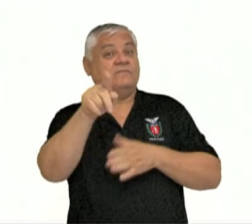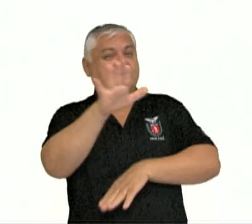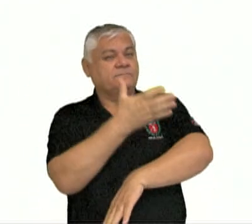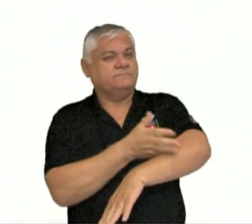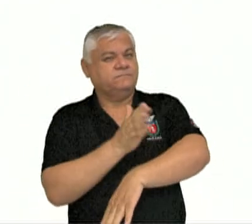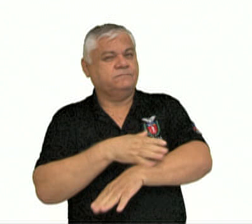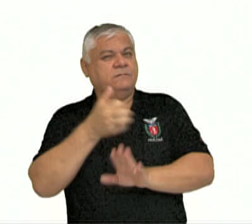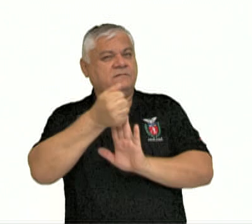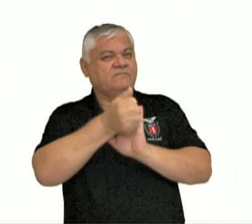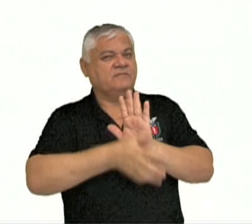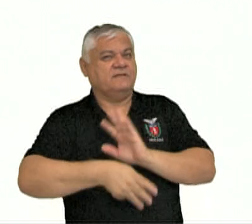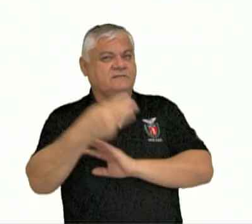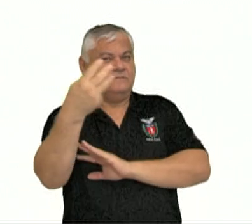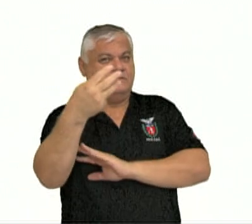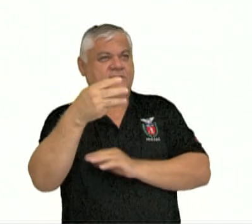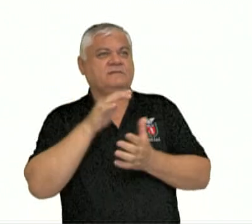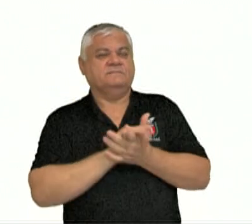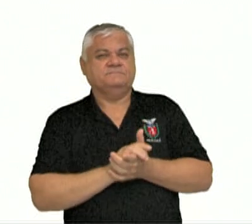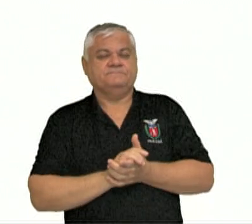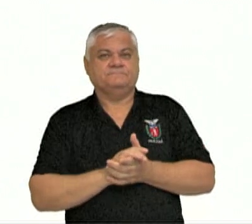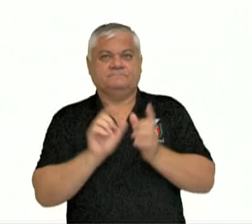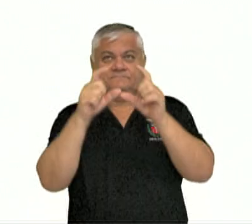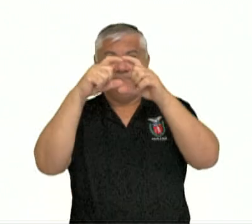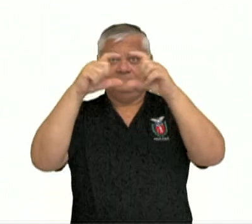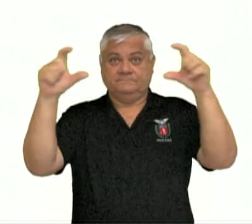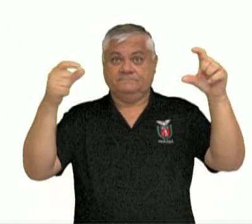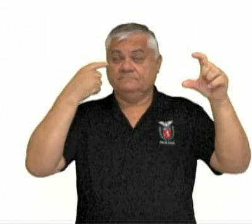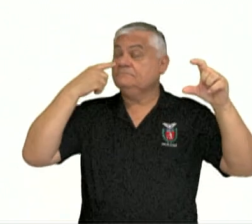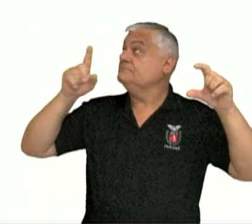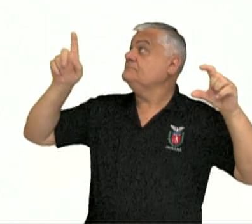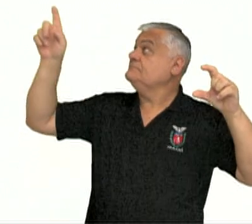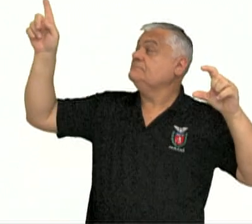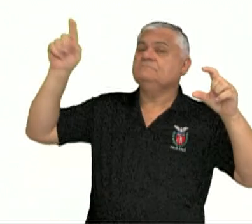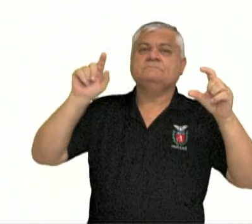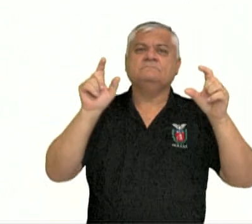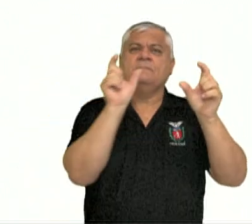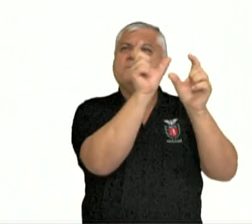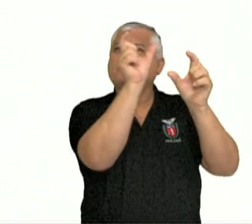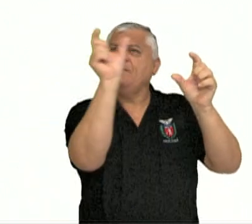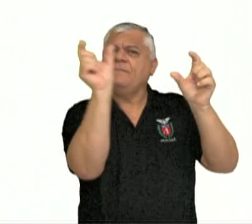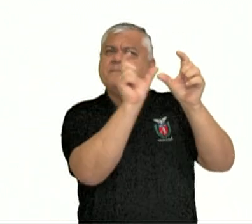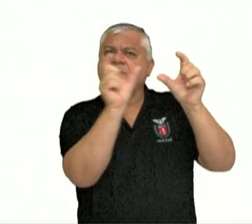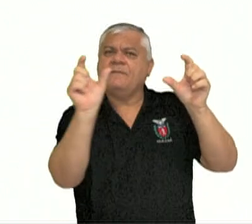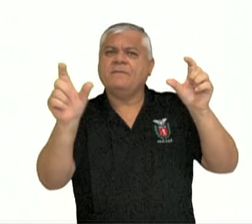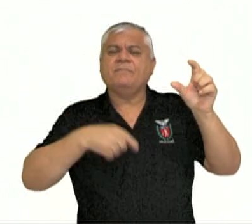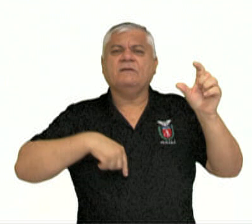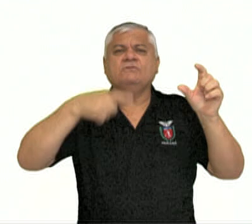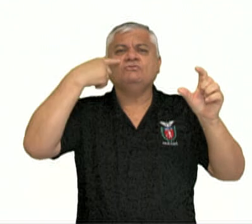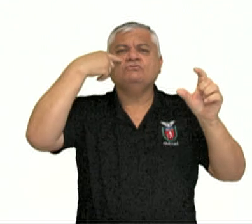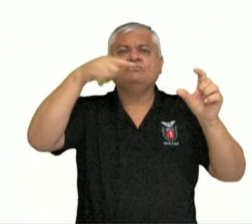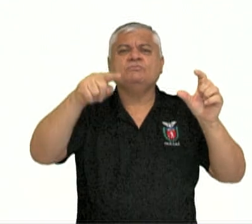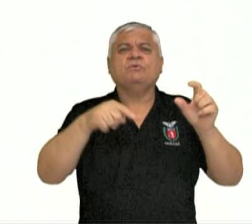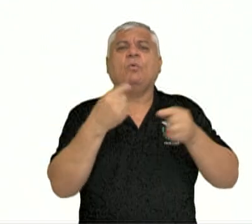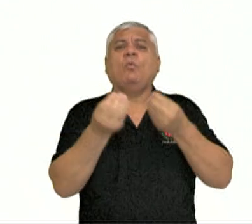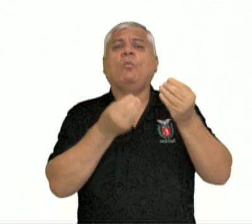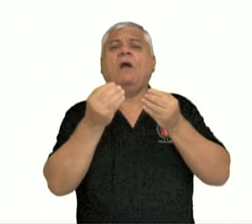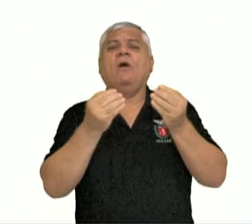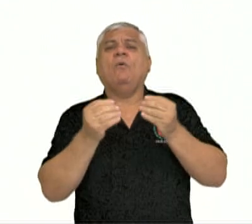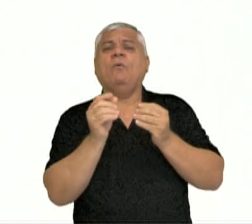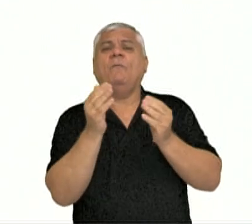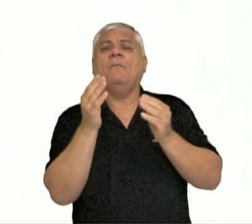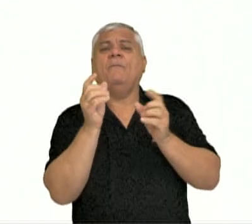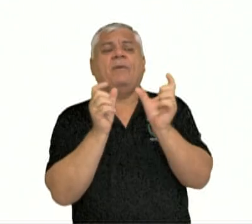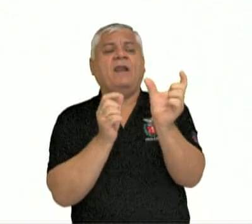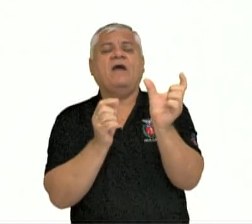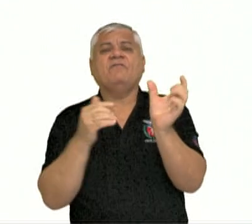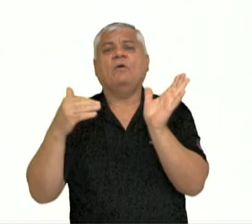Atividade número 3. Convido você a ler as palavras e descobrir o seguinte: quais são as terminações